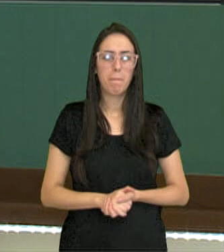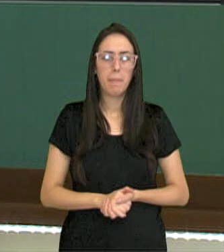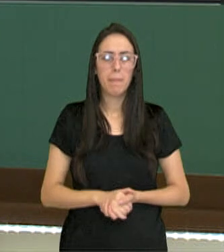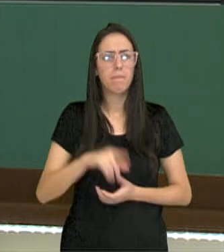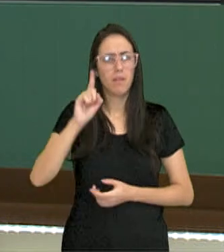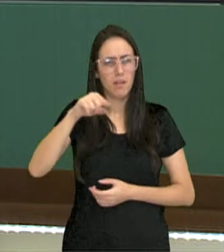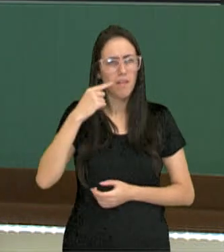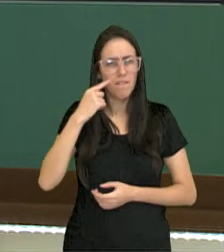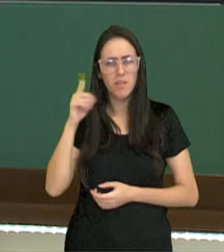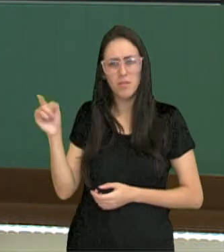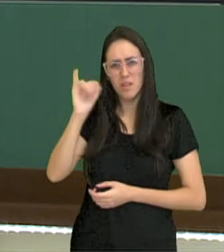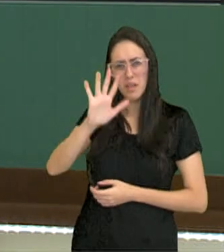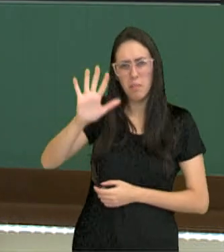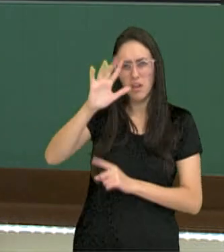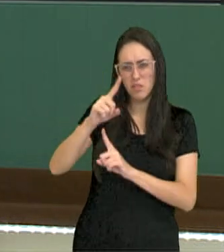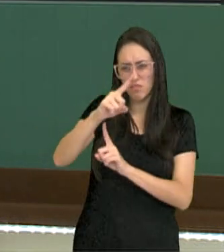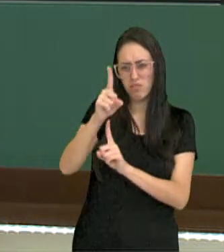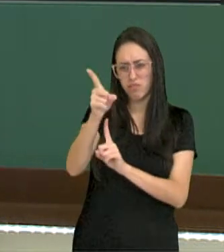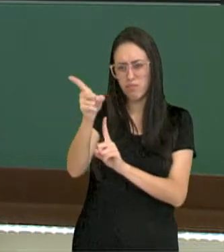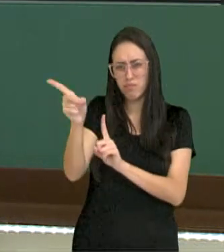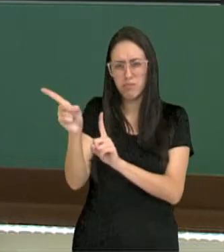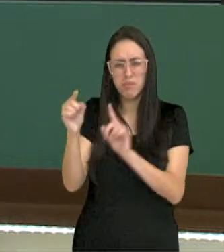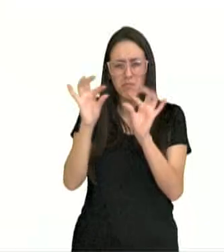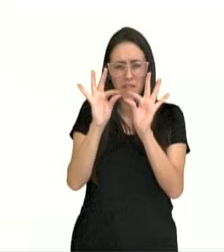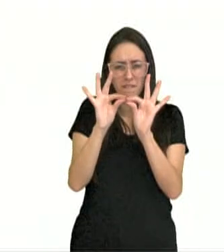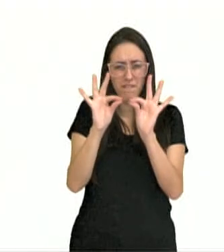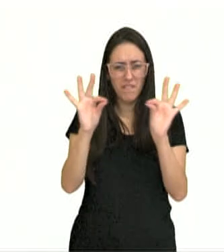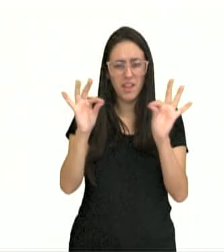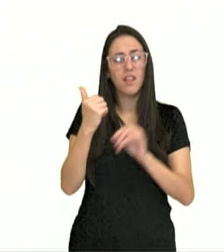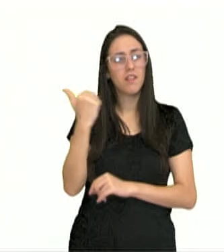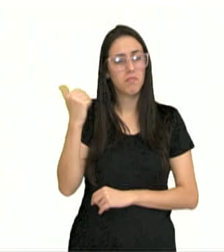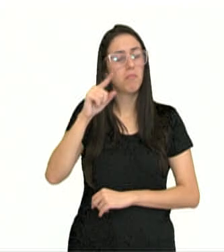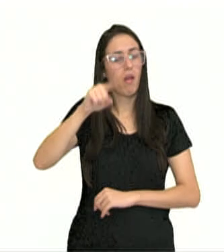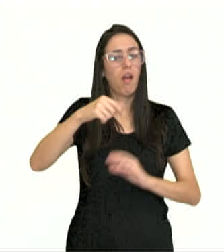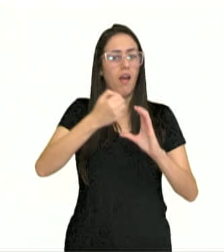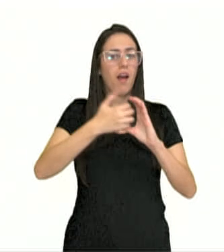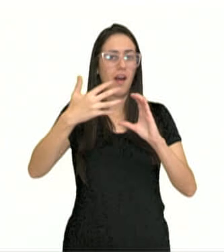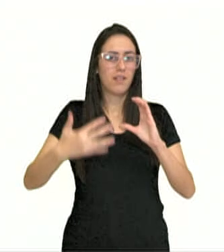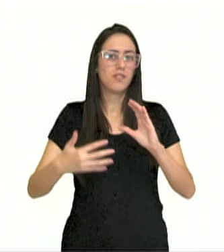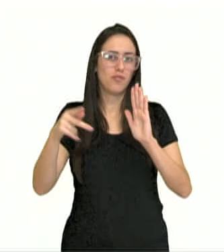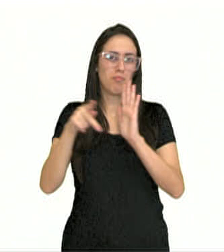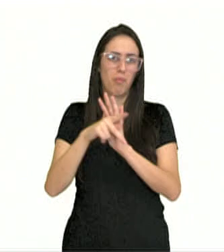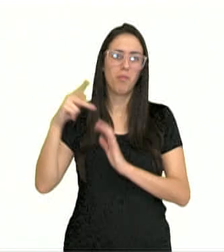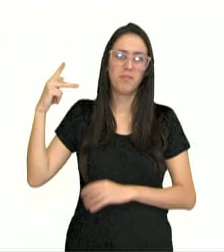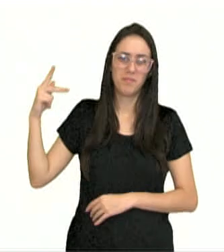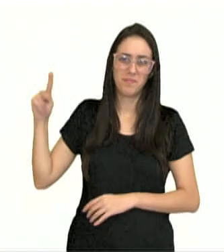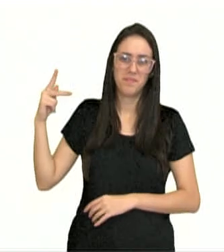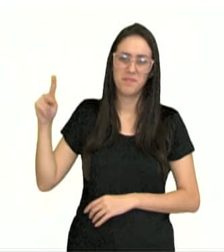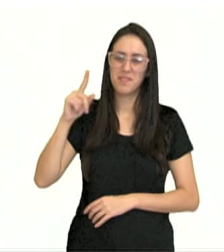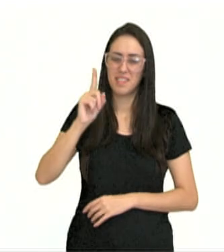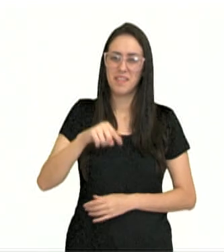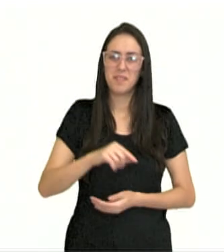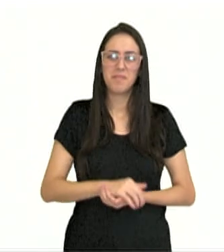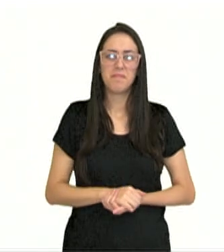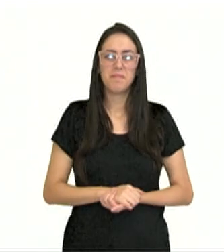bem fininhas, lembram agulhas. Olha que legal, uma característica dessa espécie e desse grupo.